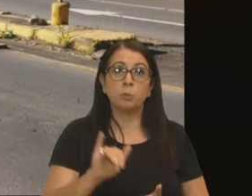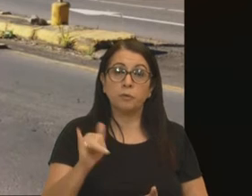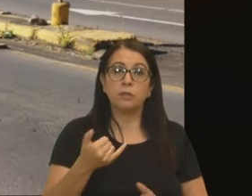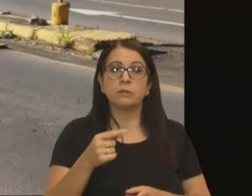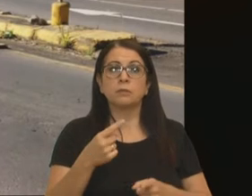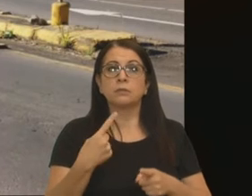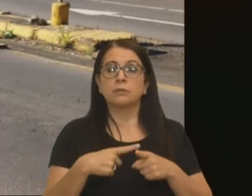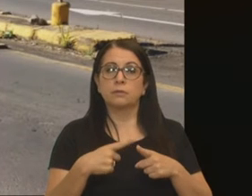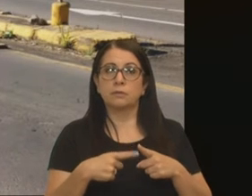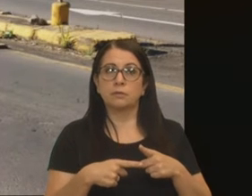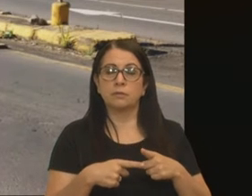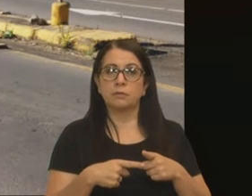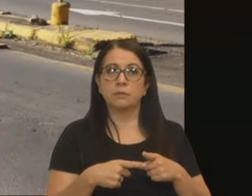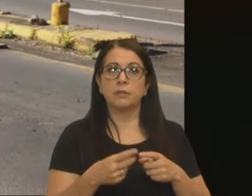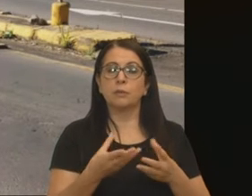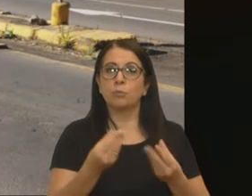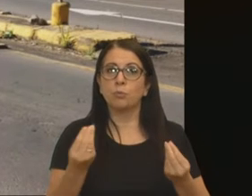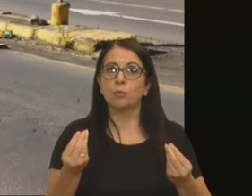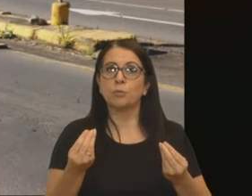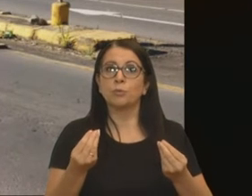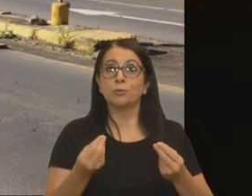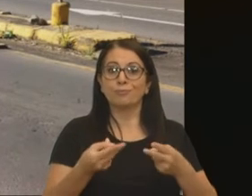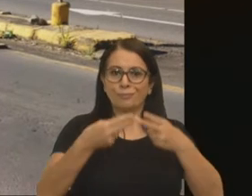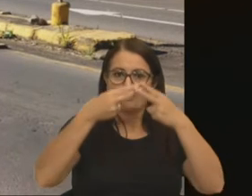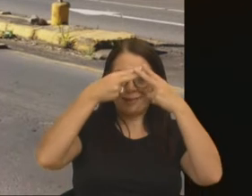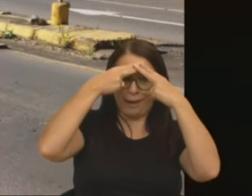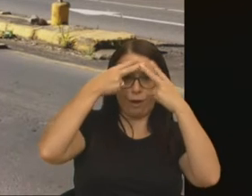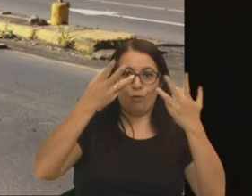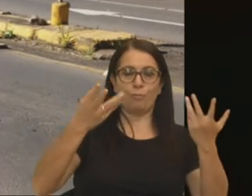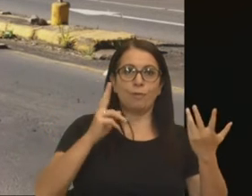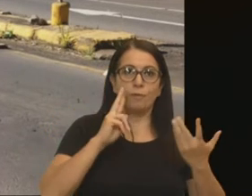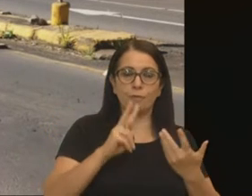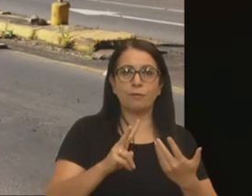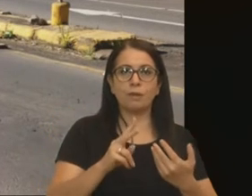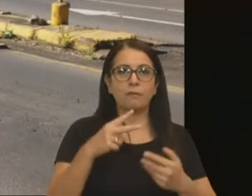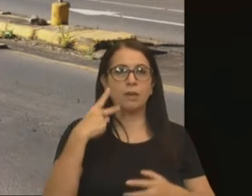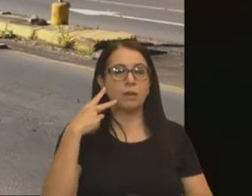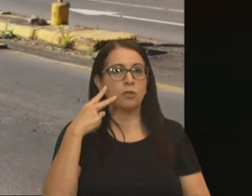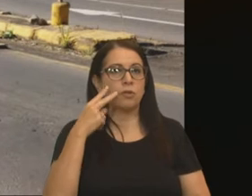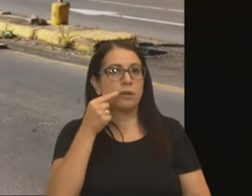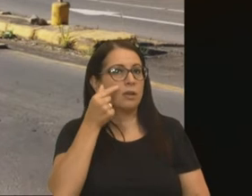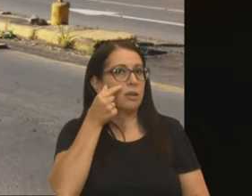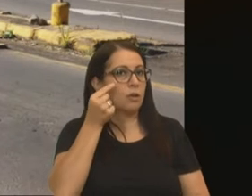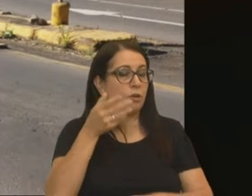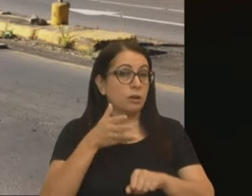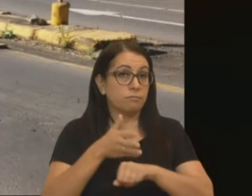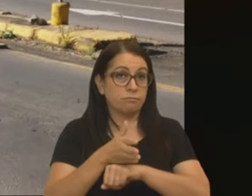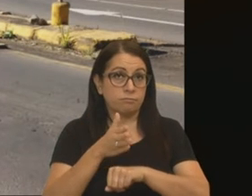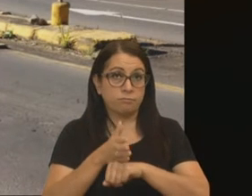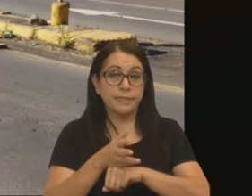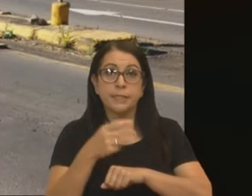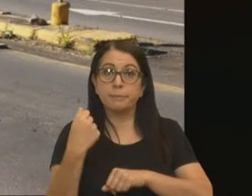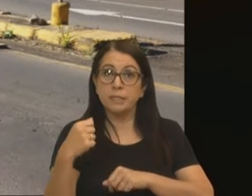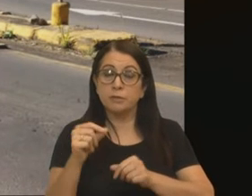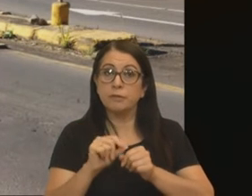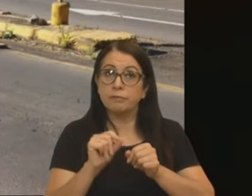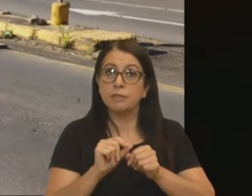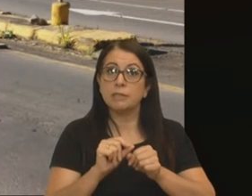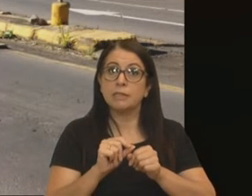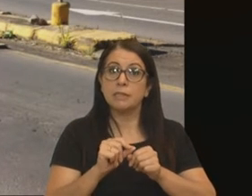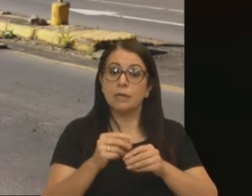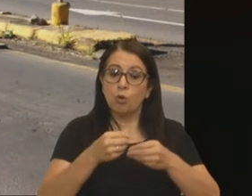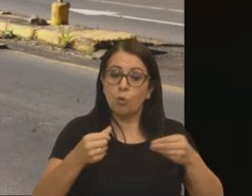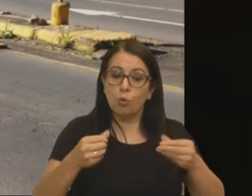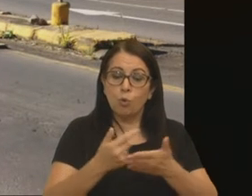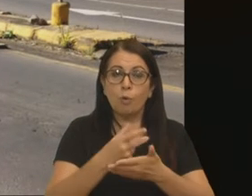porque é bastante traumático, chocante, o vereador Eloy, quem já participou, quem precisou fazer